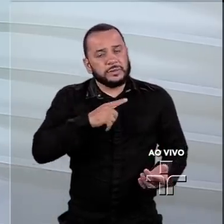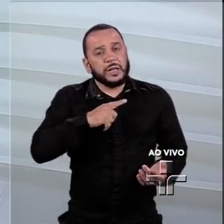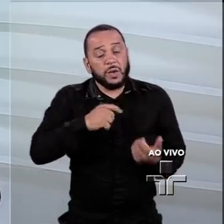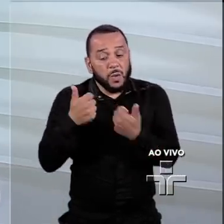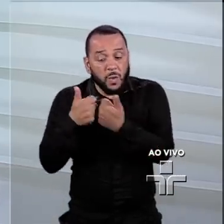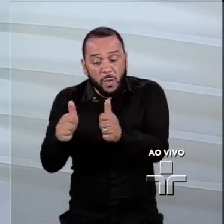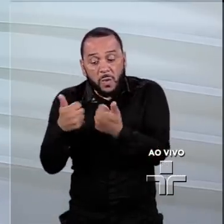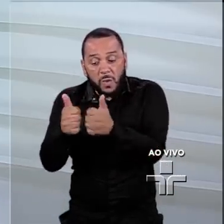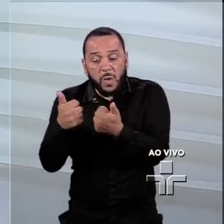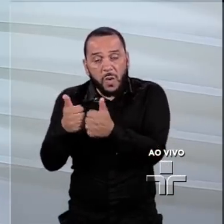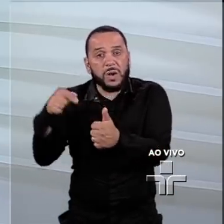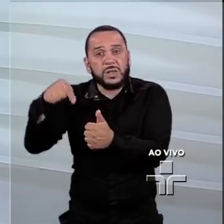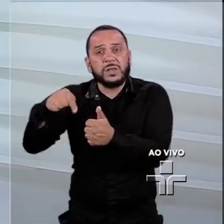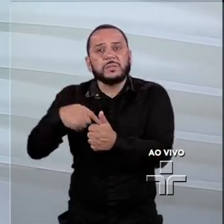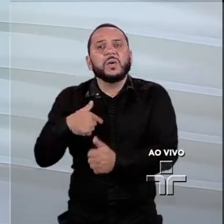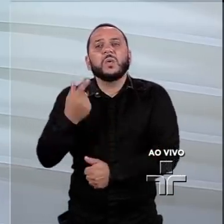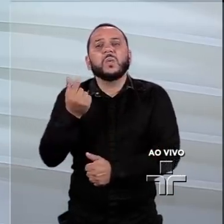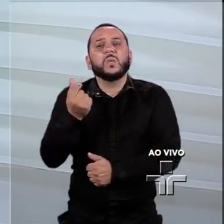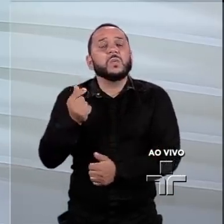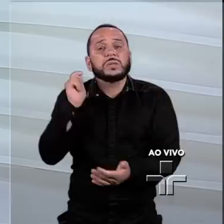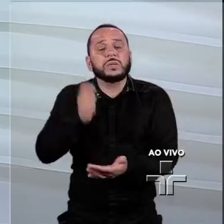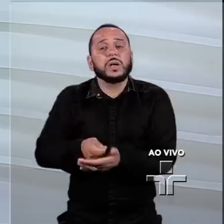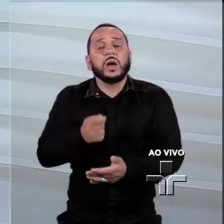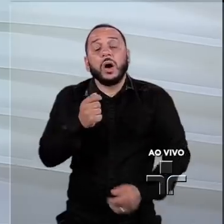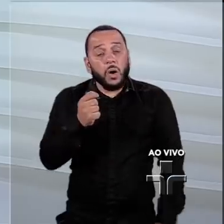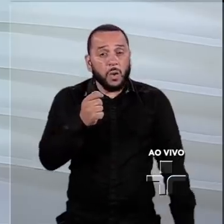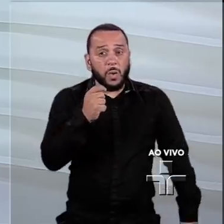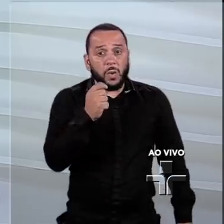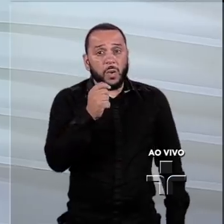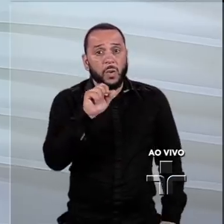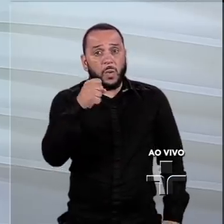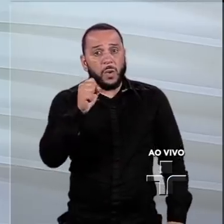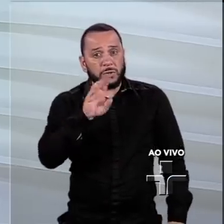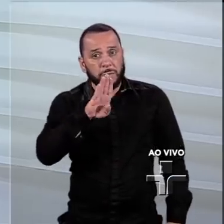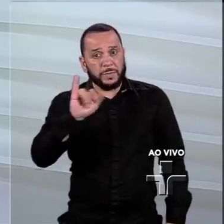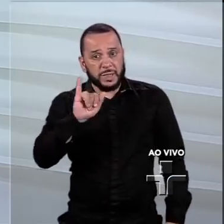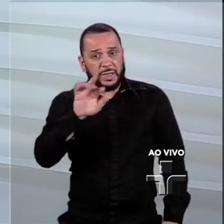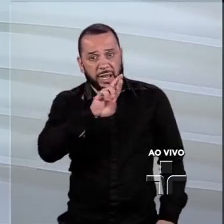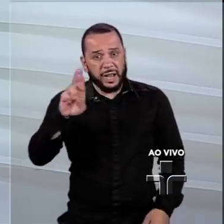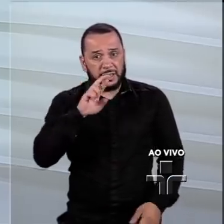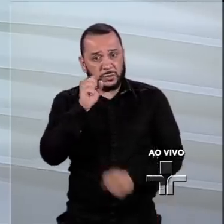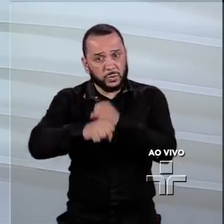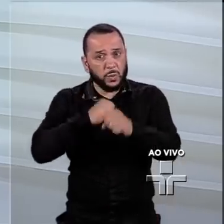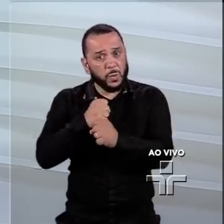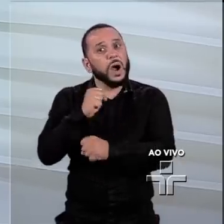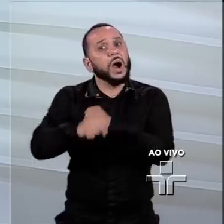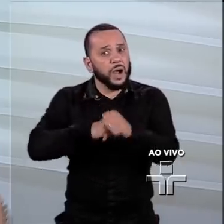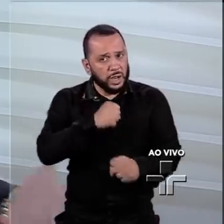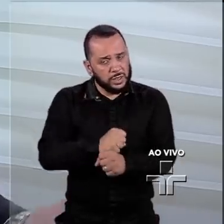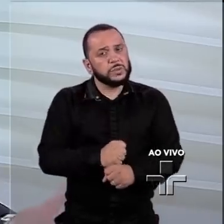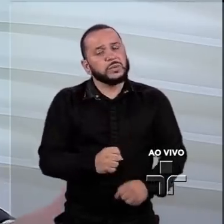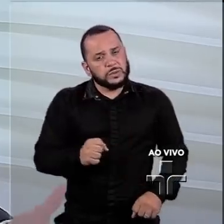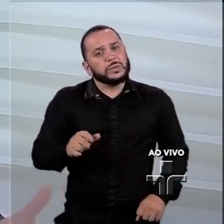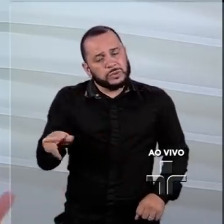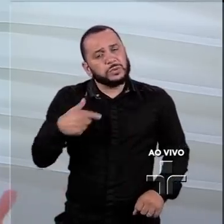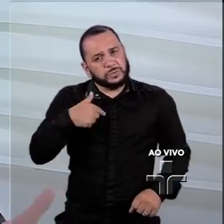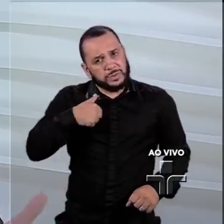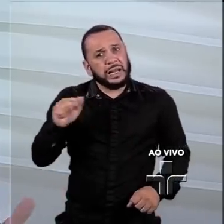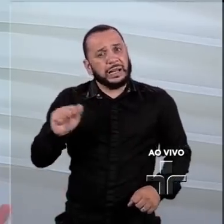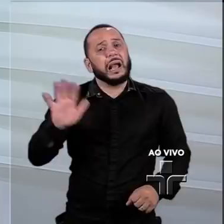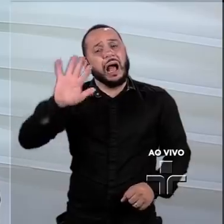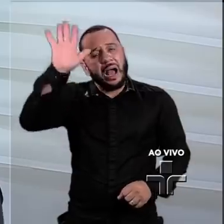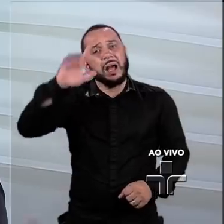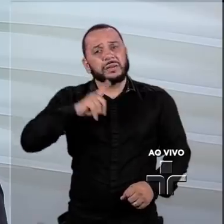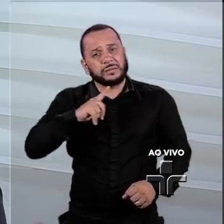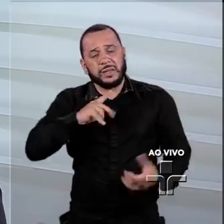um sistema que custa 8 bilhões de reais por ano. Então é um valor muito volumoso e